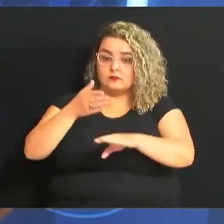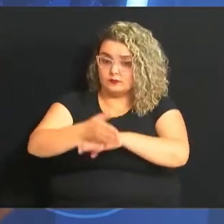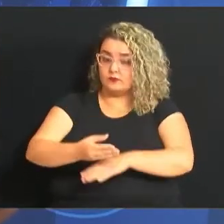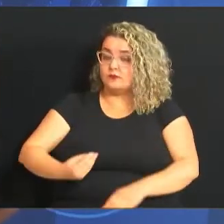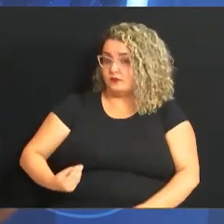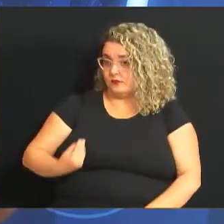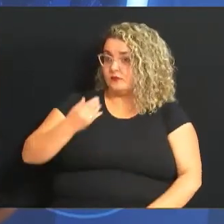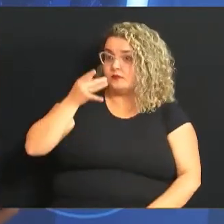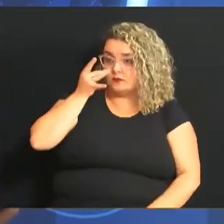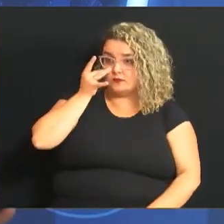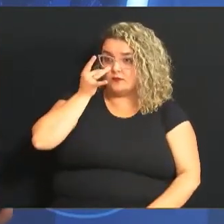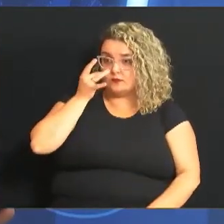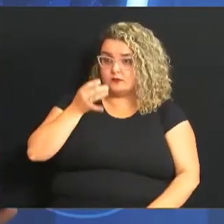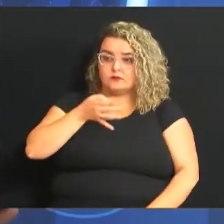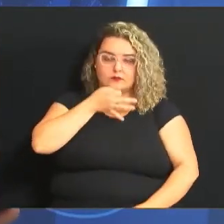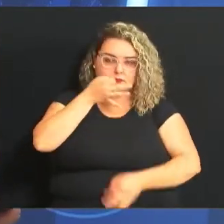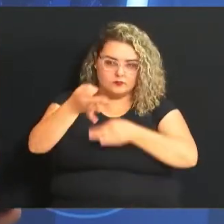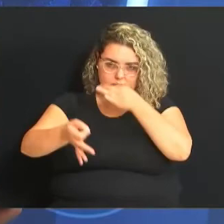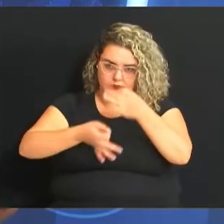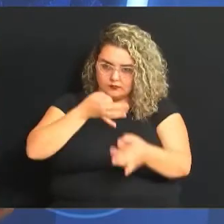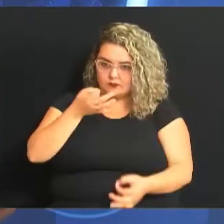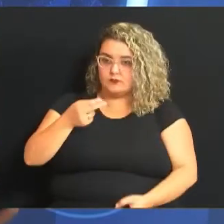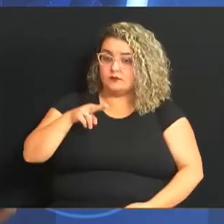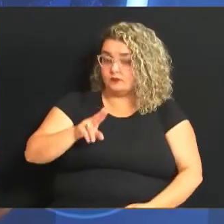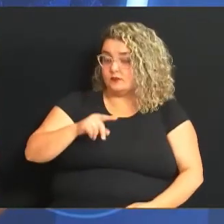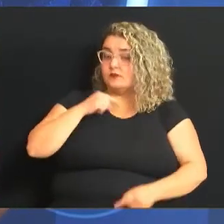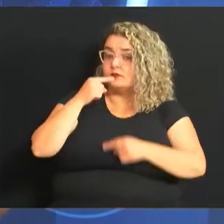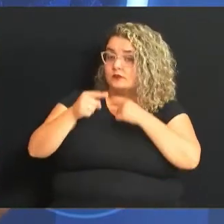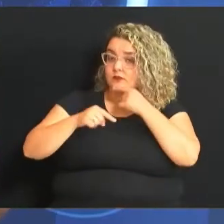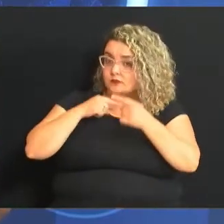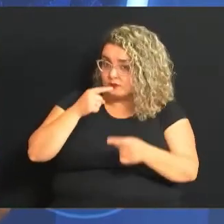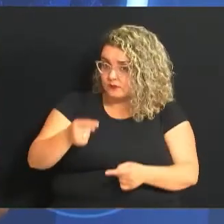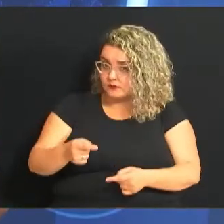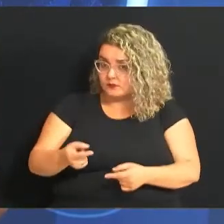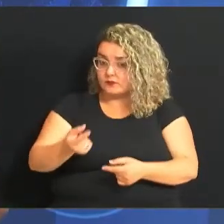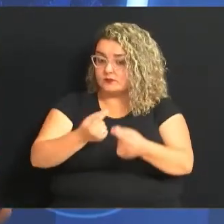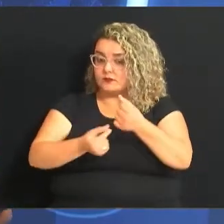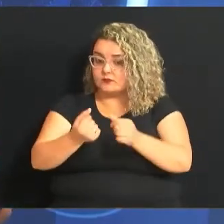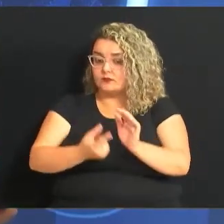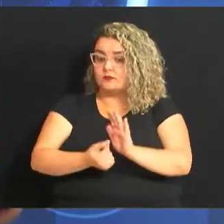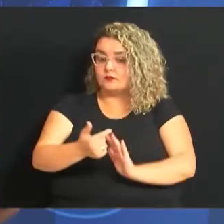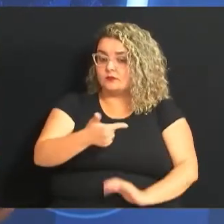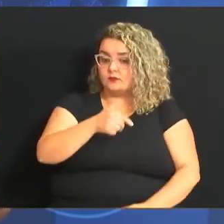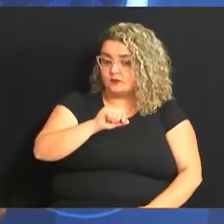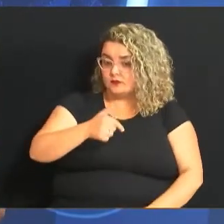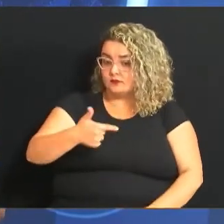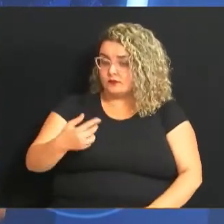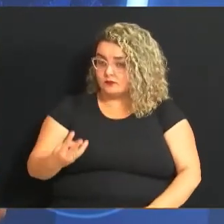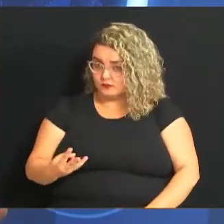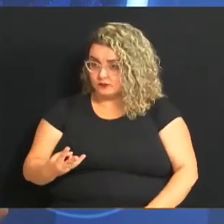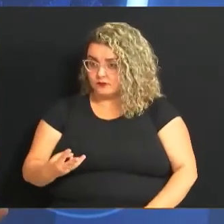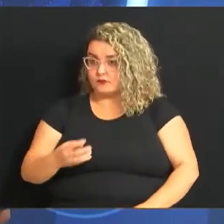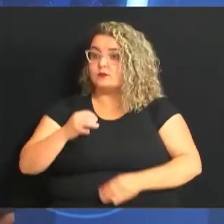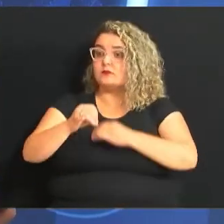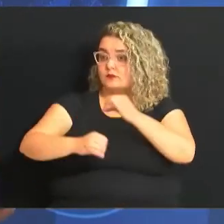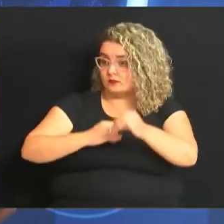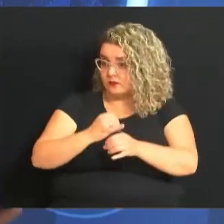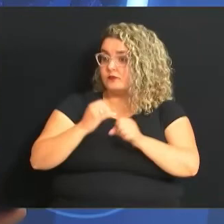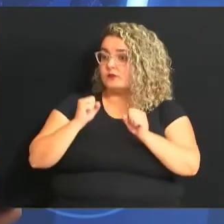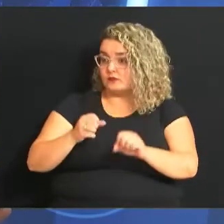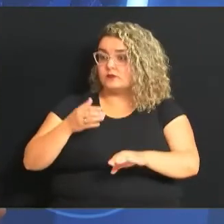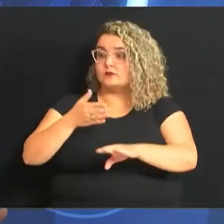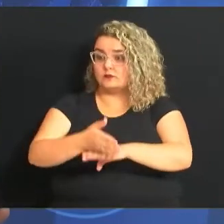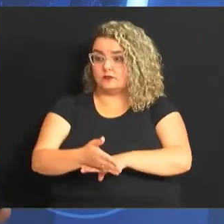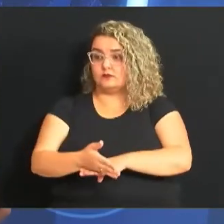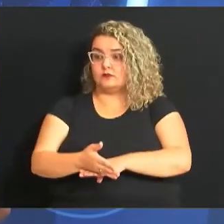meu namorado, que foi um grande parceiro, e aos meus colegas aqui presentes, que me concederam a honra